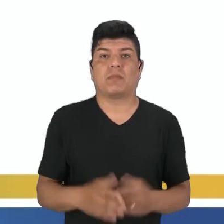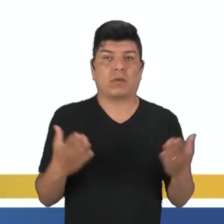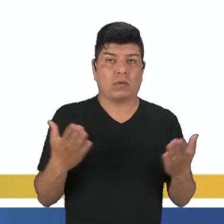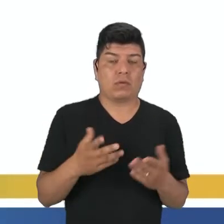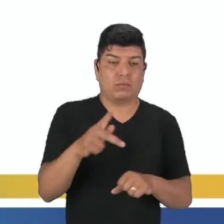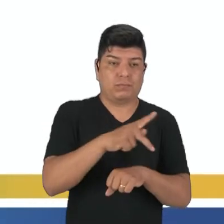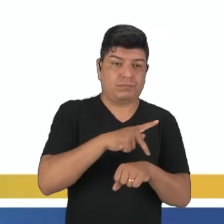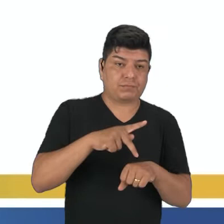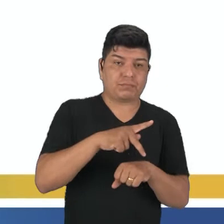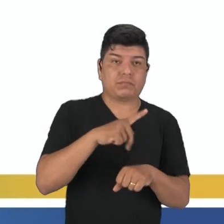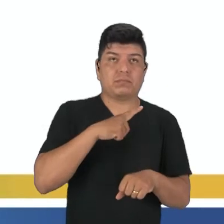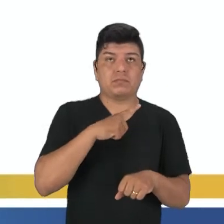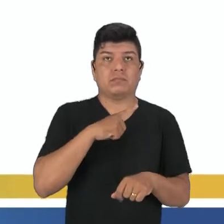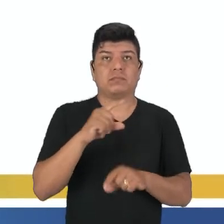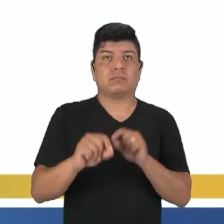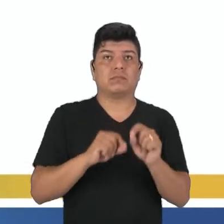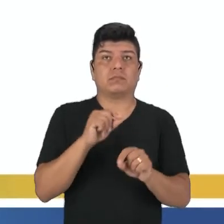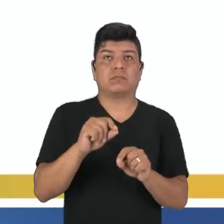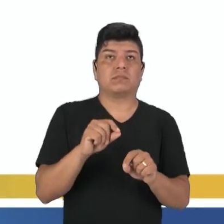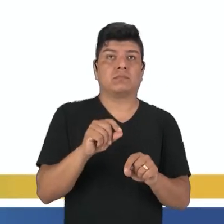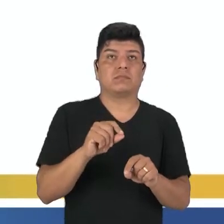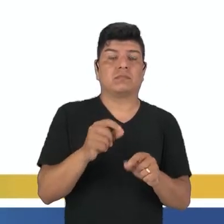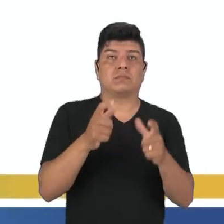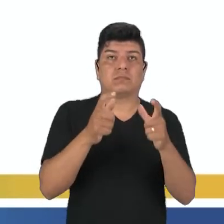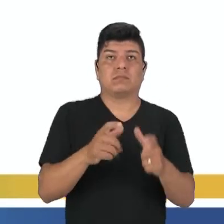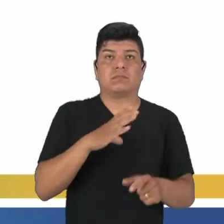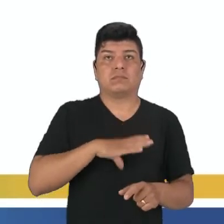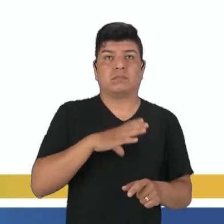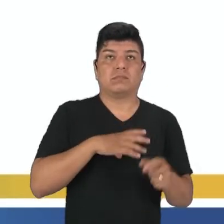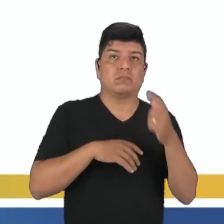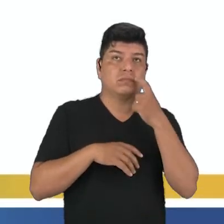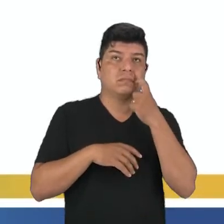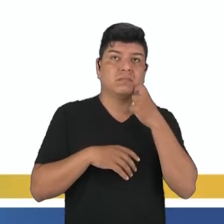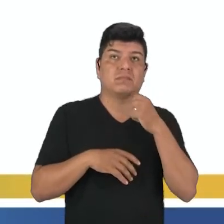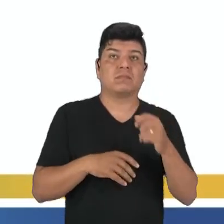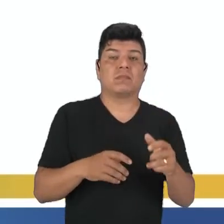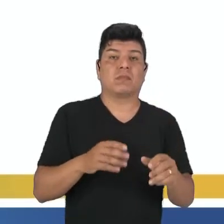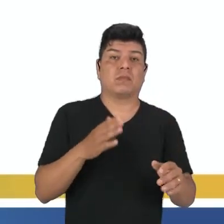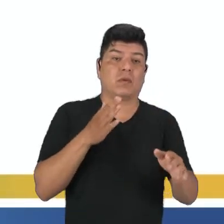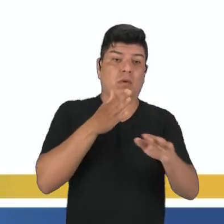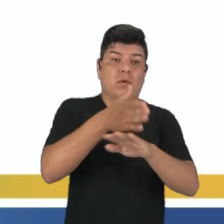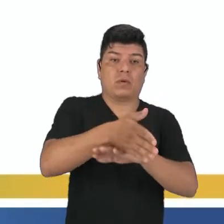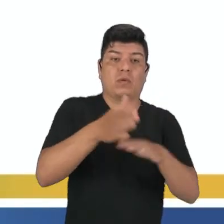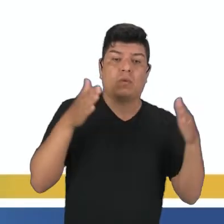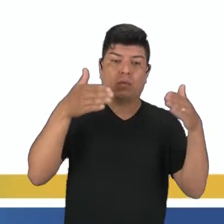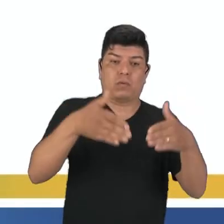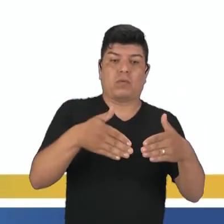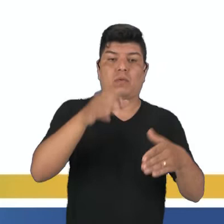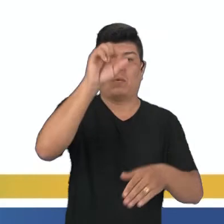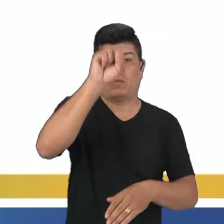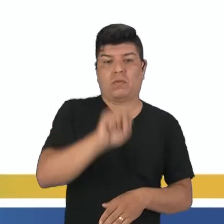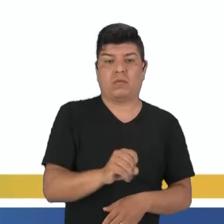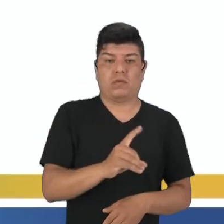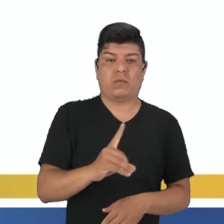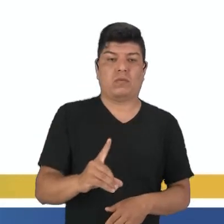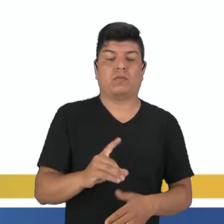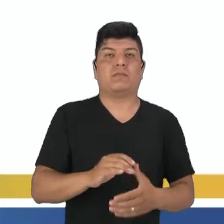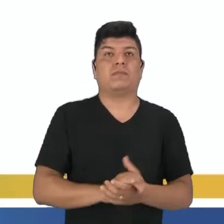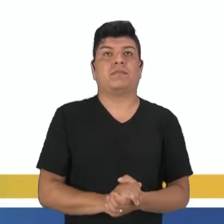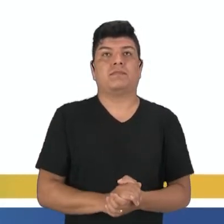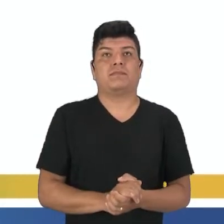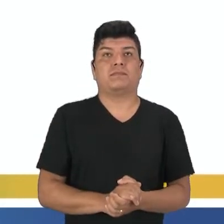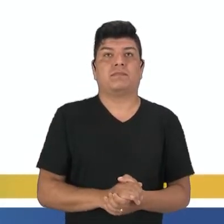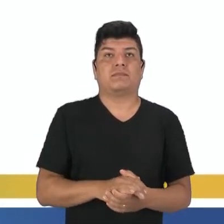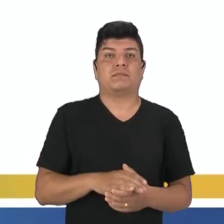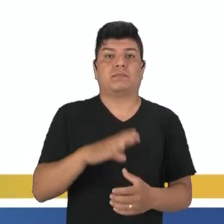Hoje o país configura-se com uma rede urbana que é concentrada no Sudeste. As